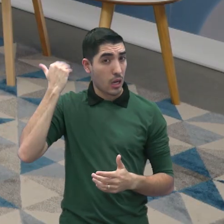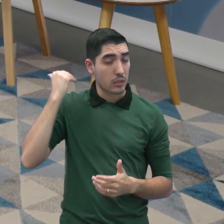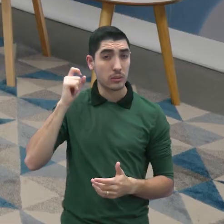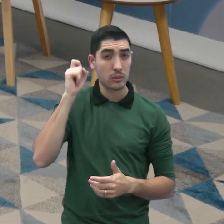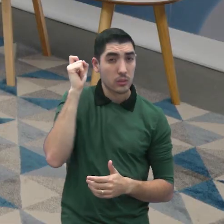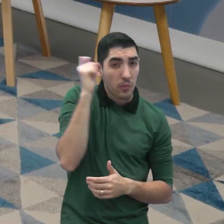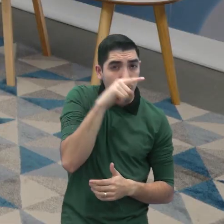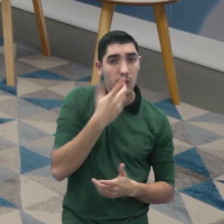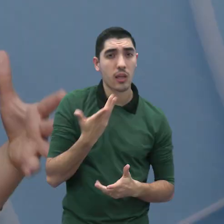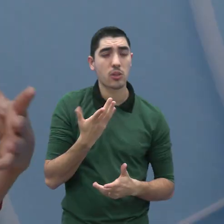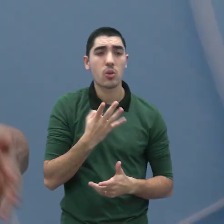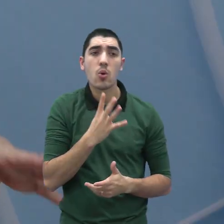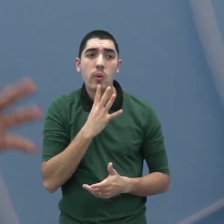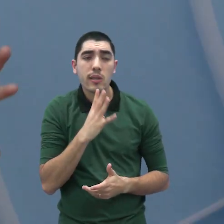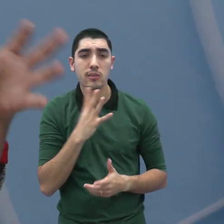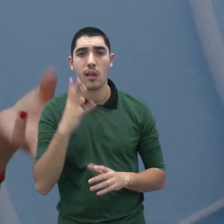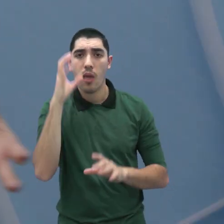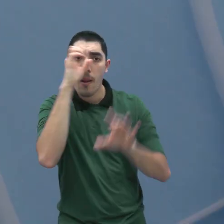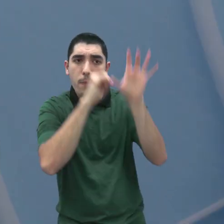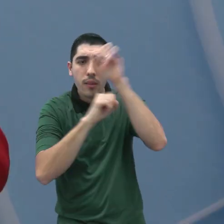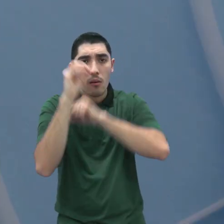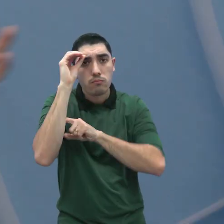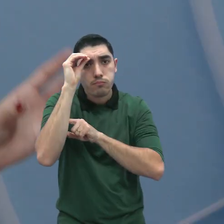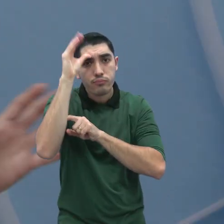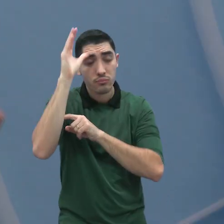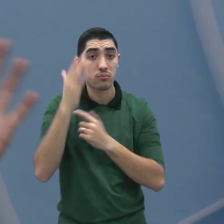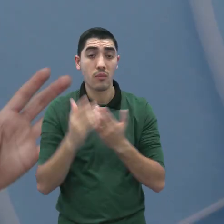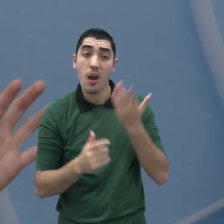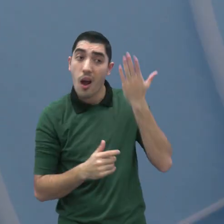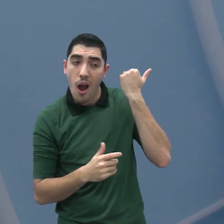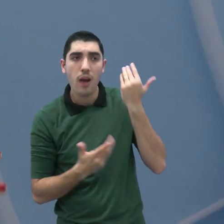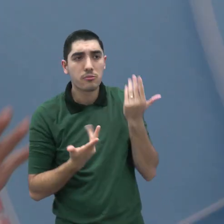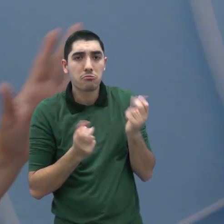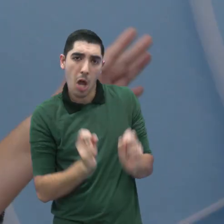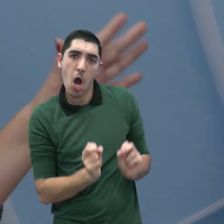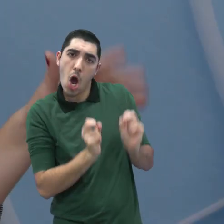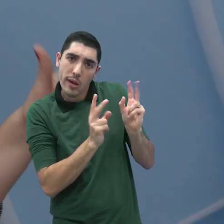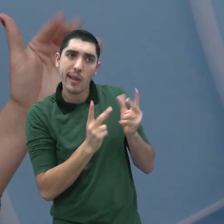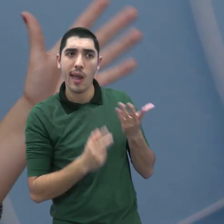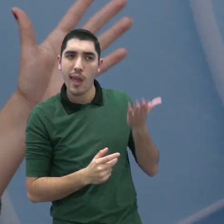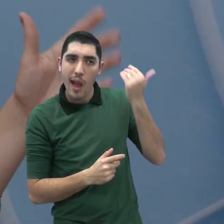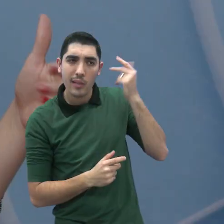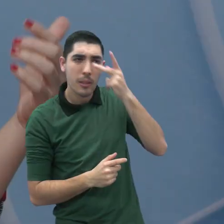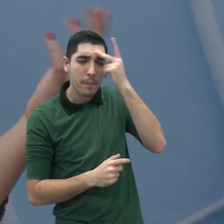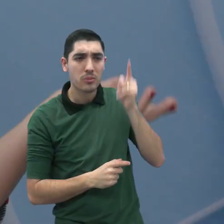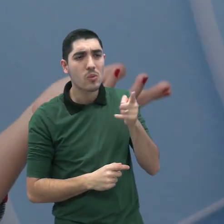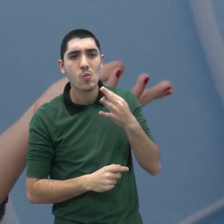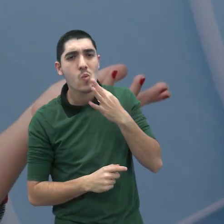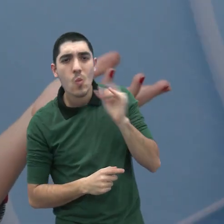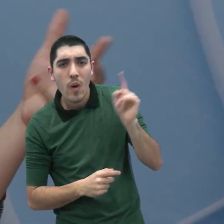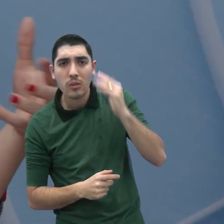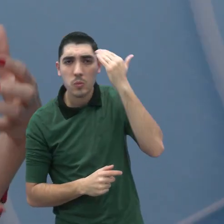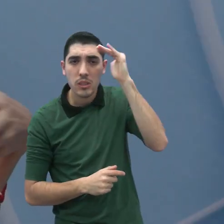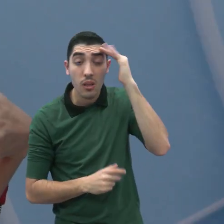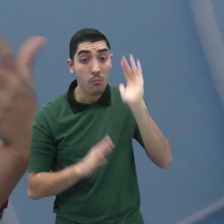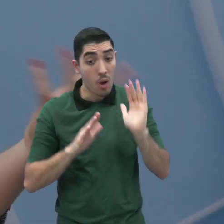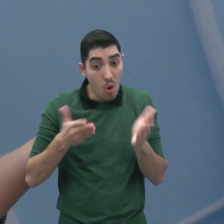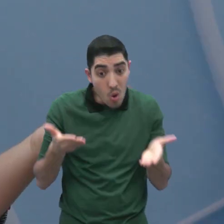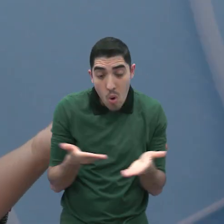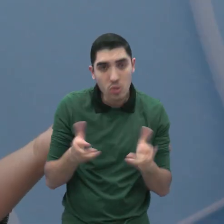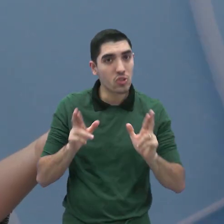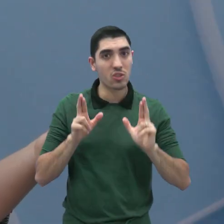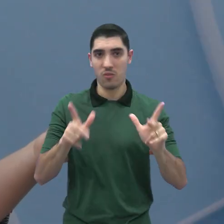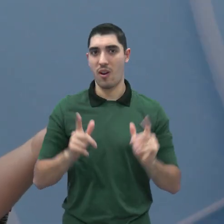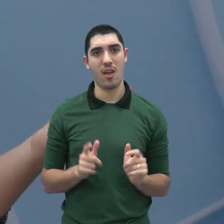dificultoso você ter acesso a alguma coisa. Então até tinha desculpa, né? Poxa, mas a pessoa não entende. Agora hoje não, mas parece que